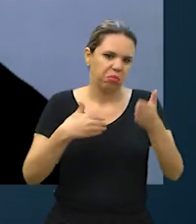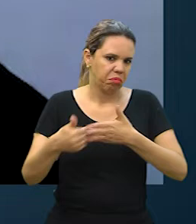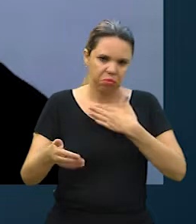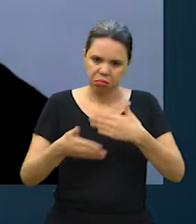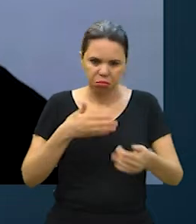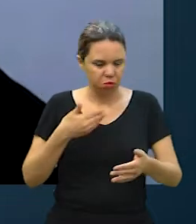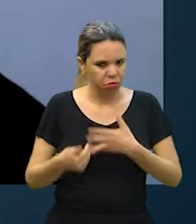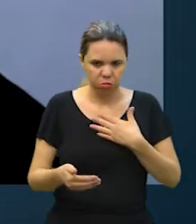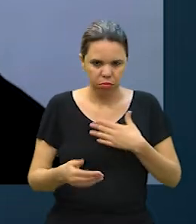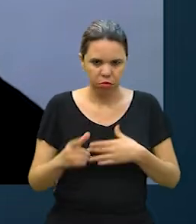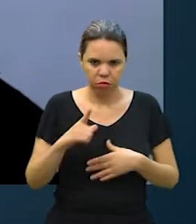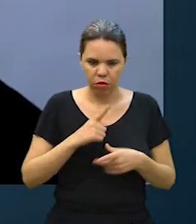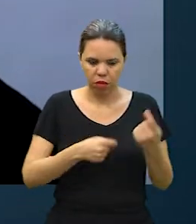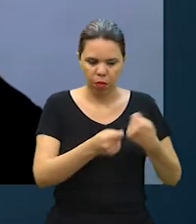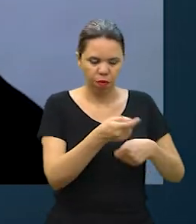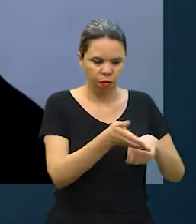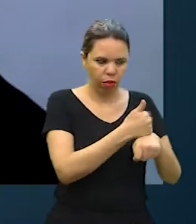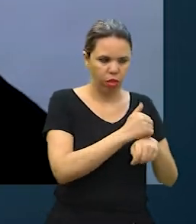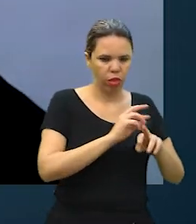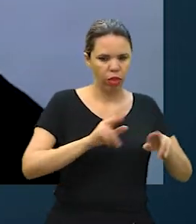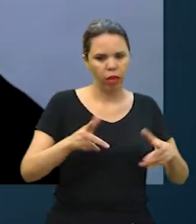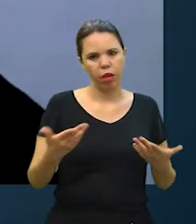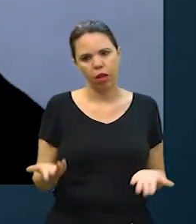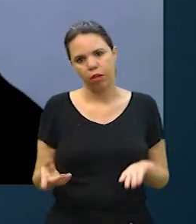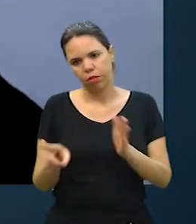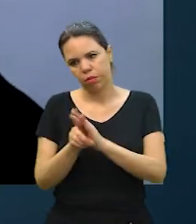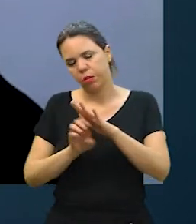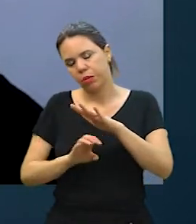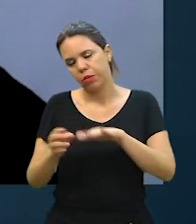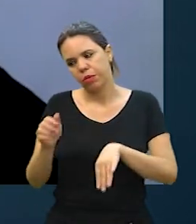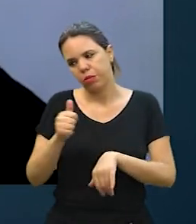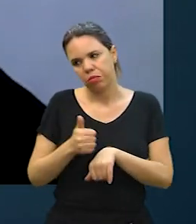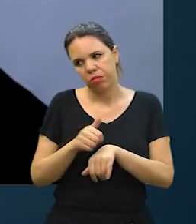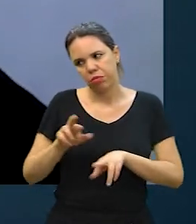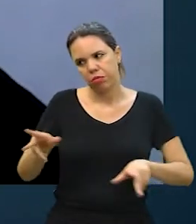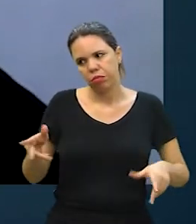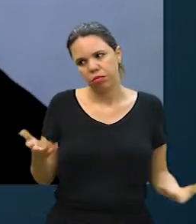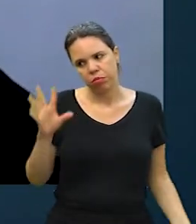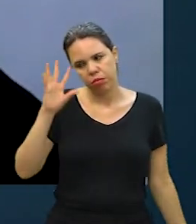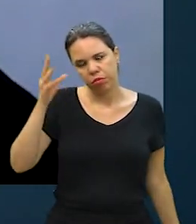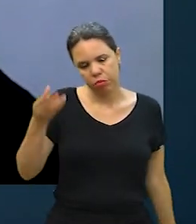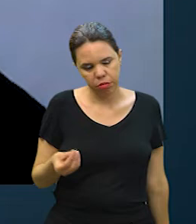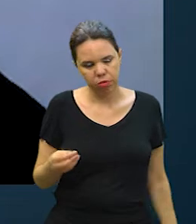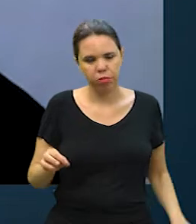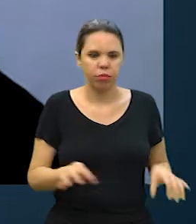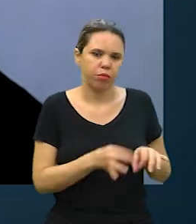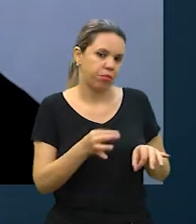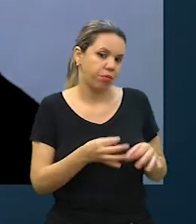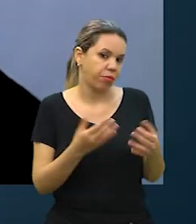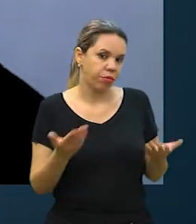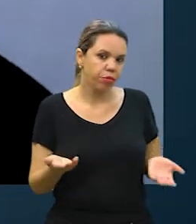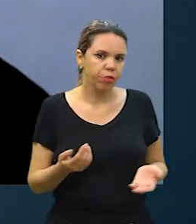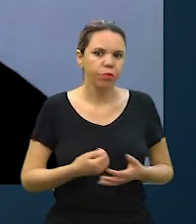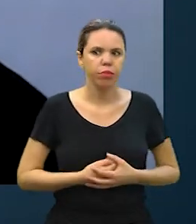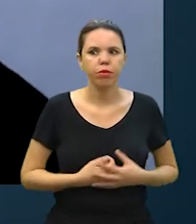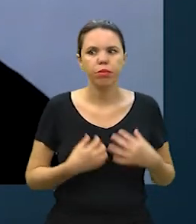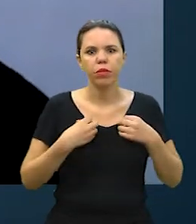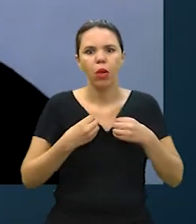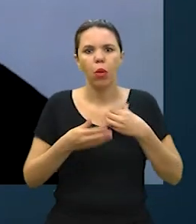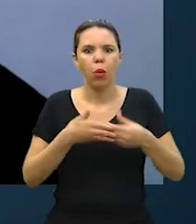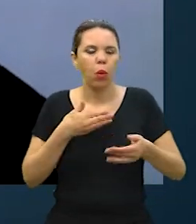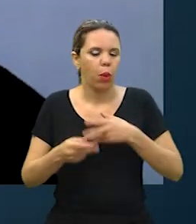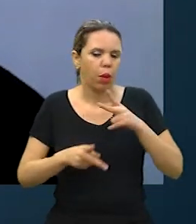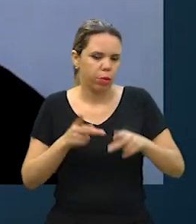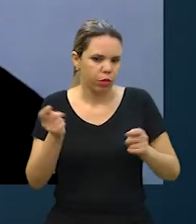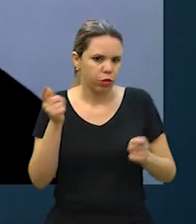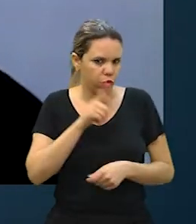ele tanto ter tido um negócio antes, ou ser algum empresário em alguma área, ou entender da parte de costura. Então, qualquer